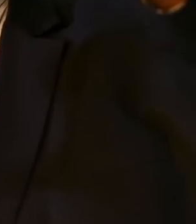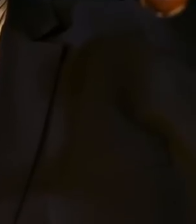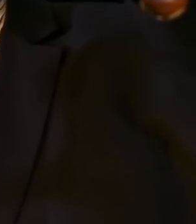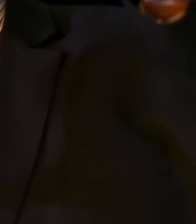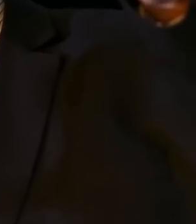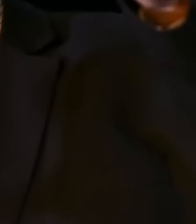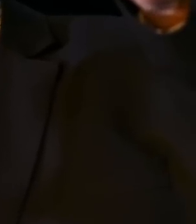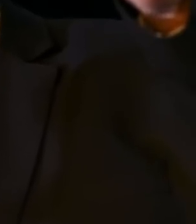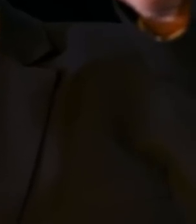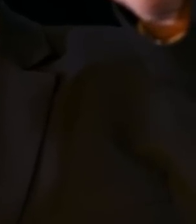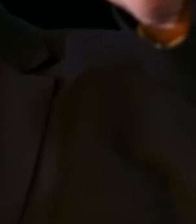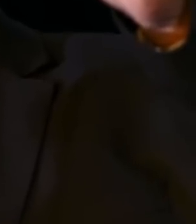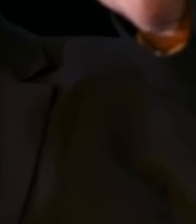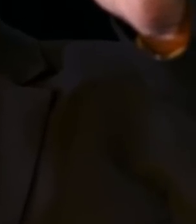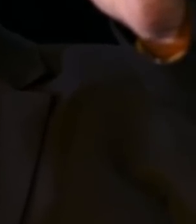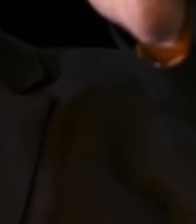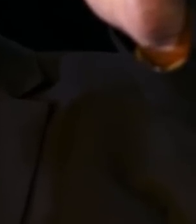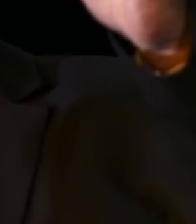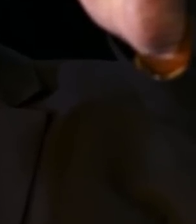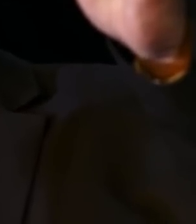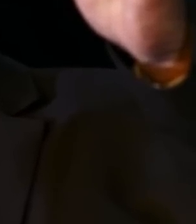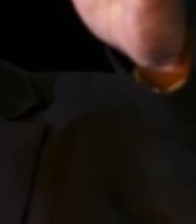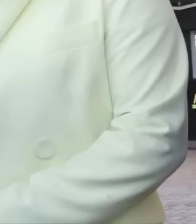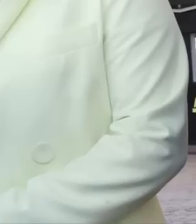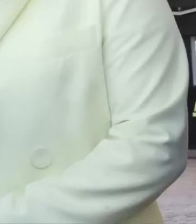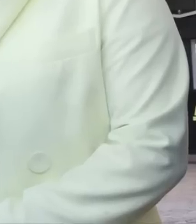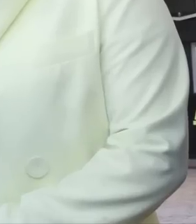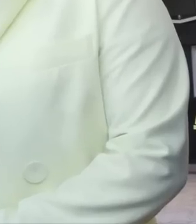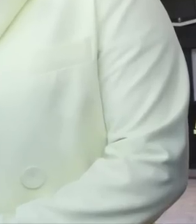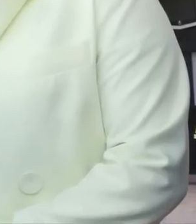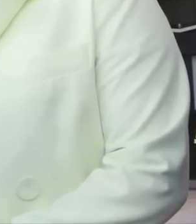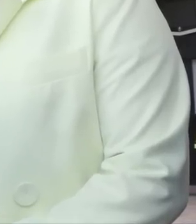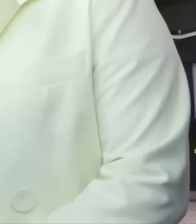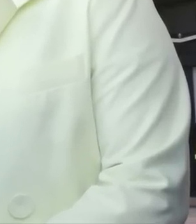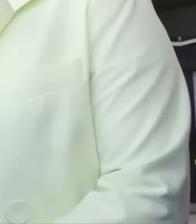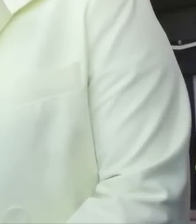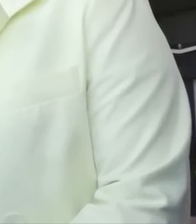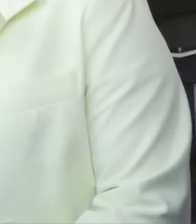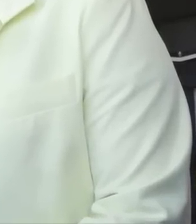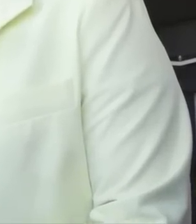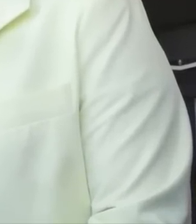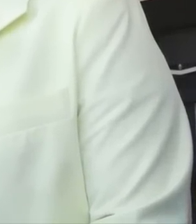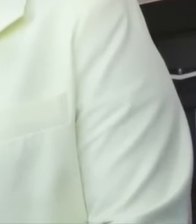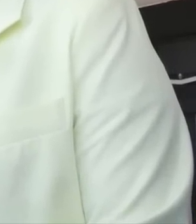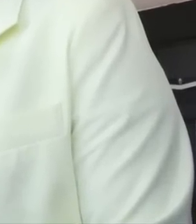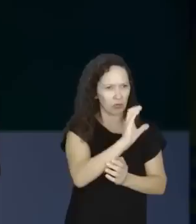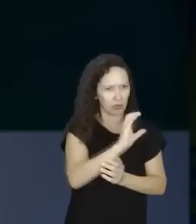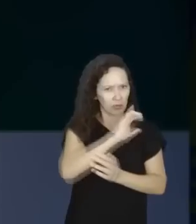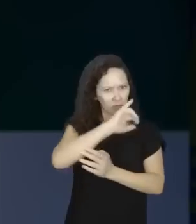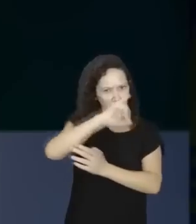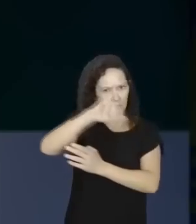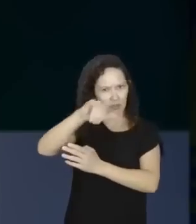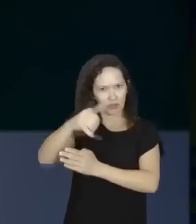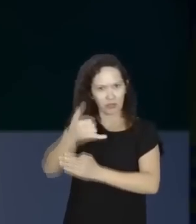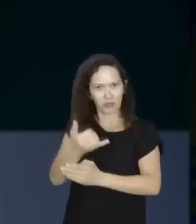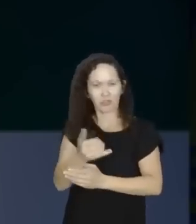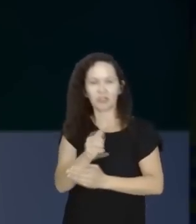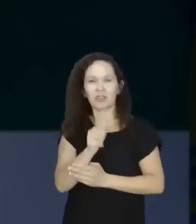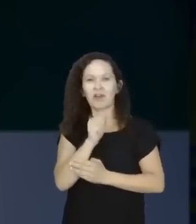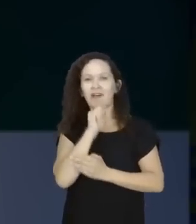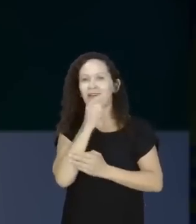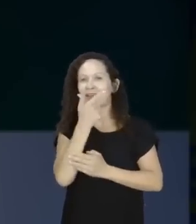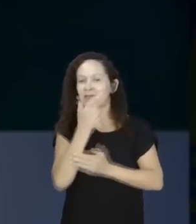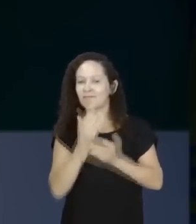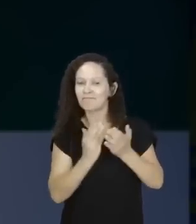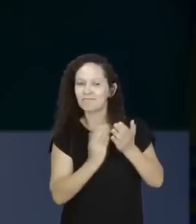Flávio Dino para a justiça e segurança pública e Margareth Menezes para o ministério da cultura na primeira entrevista